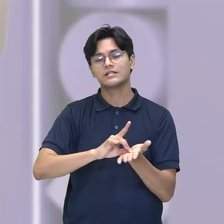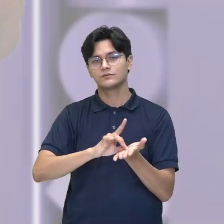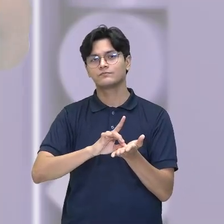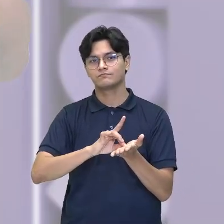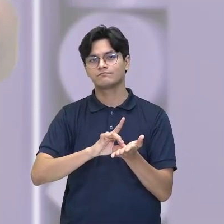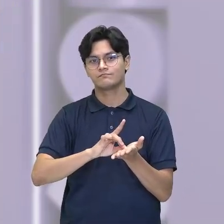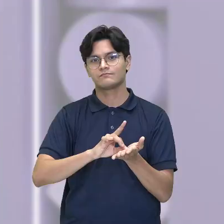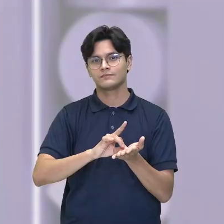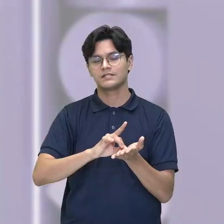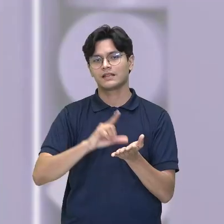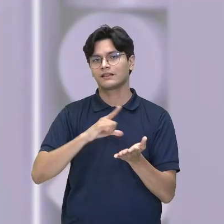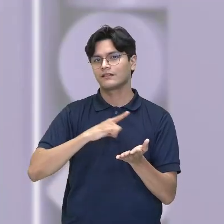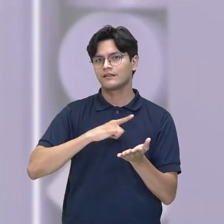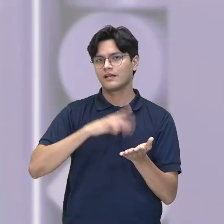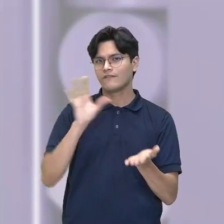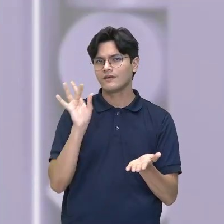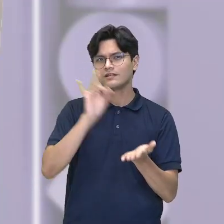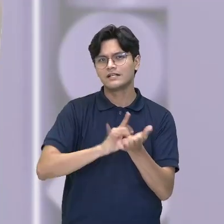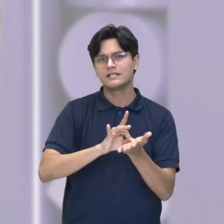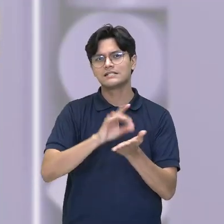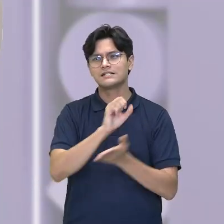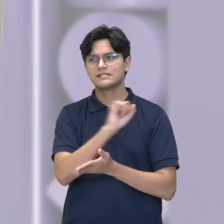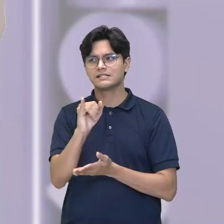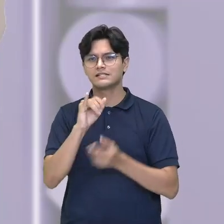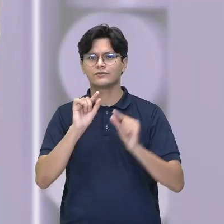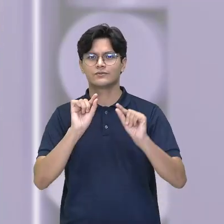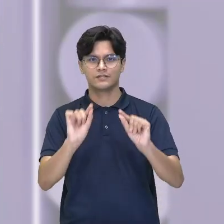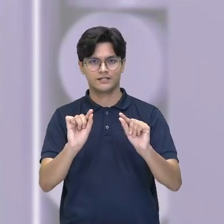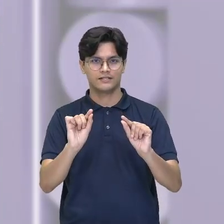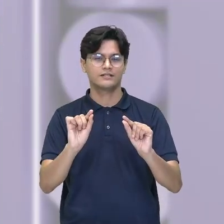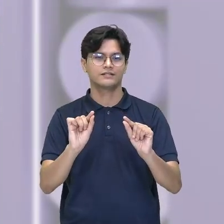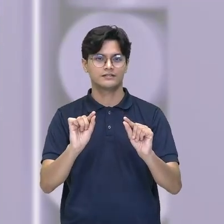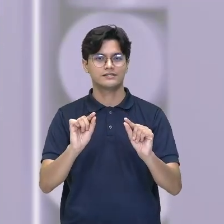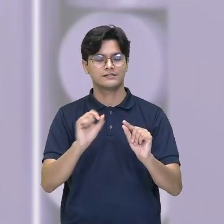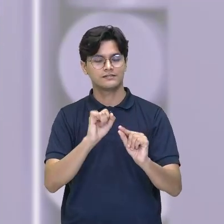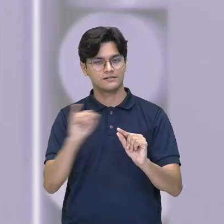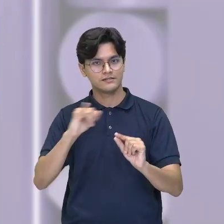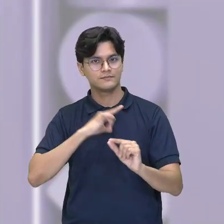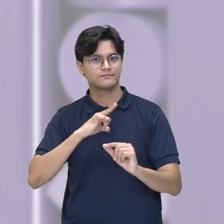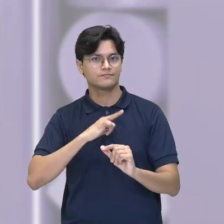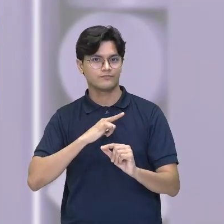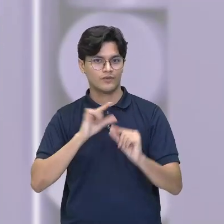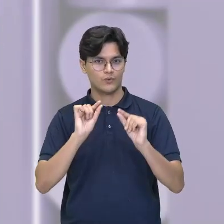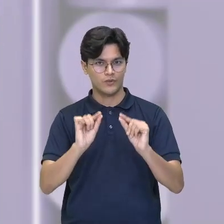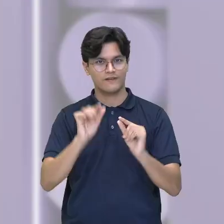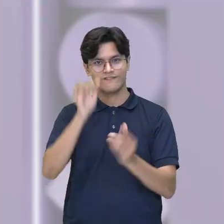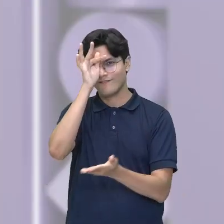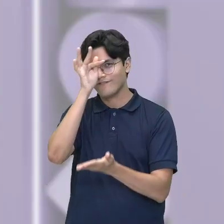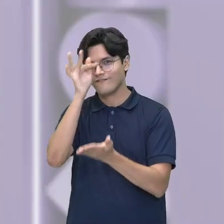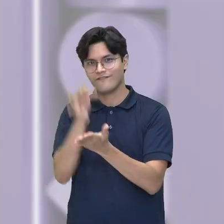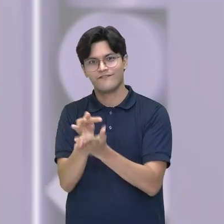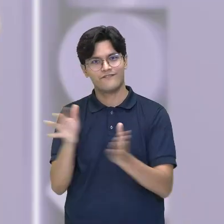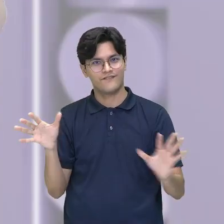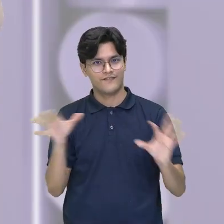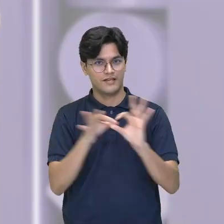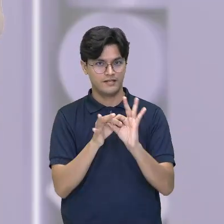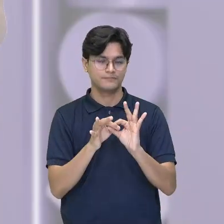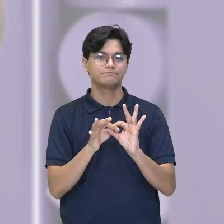tem autenticidade a partir do elemento da fé.